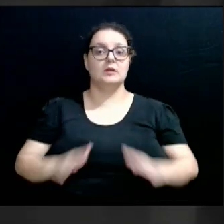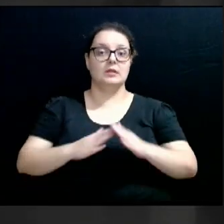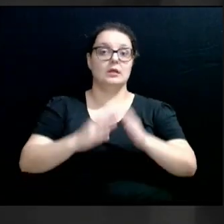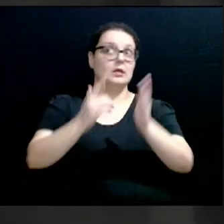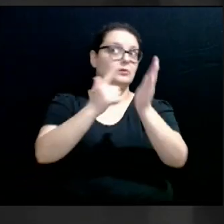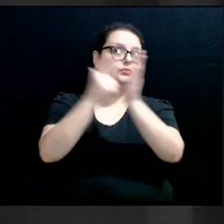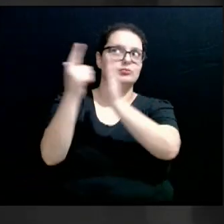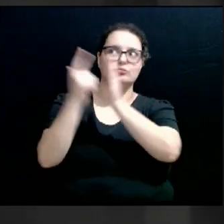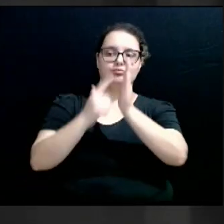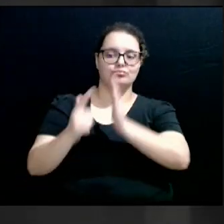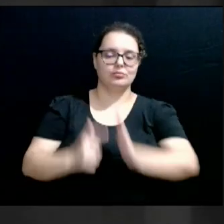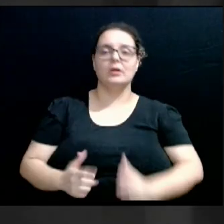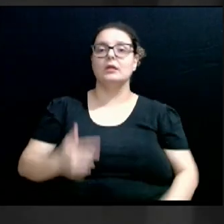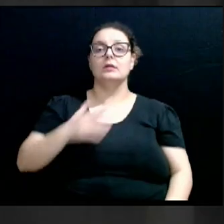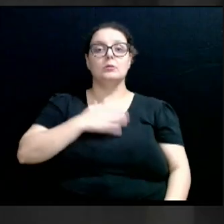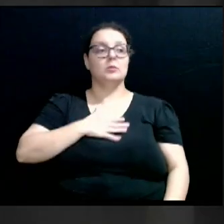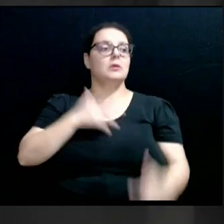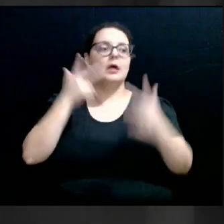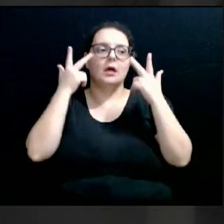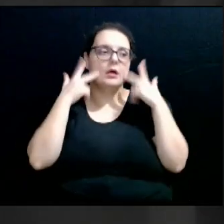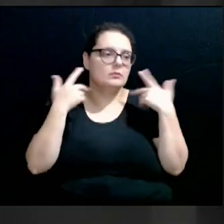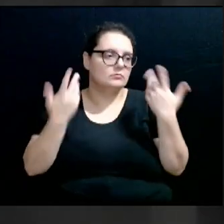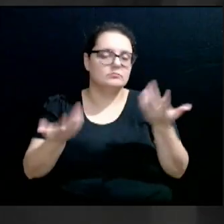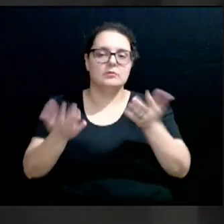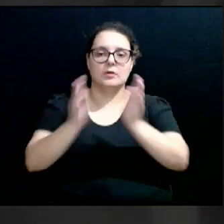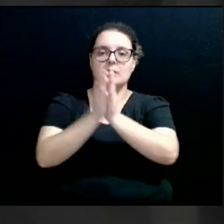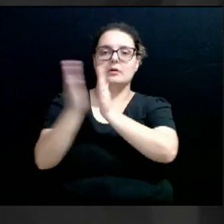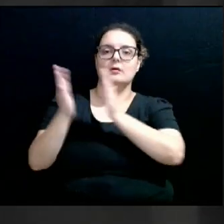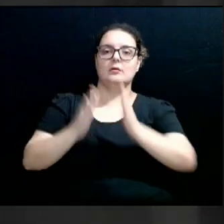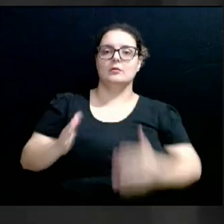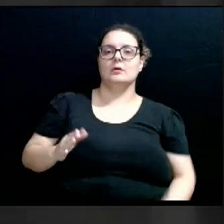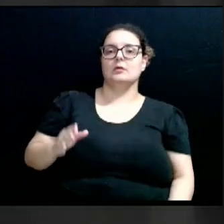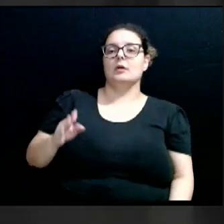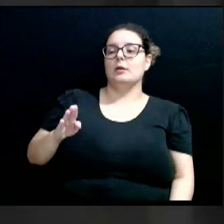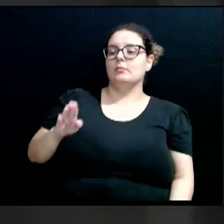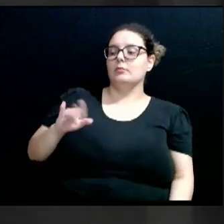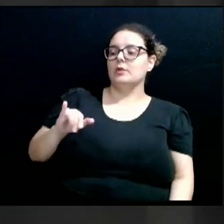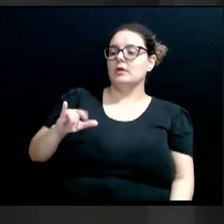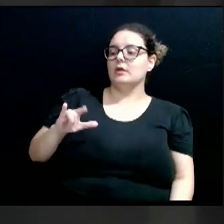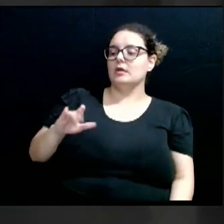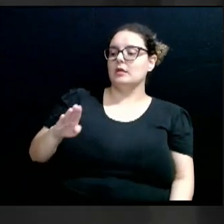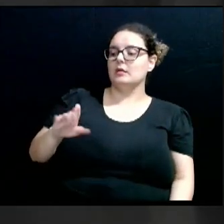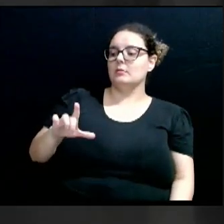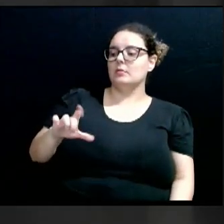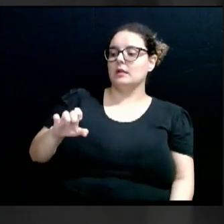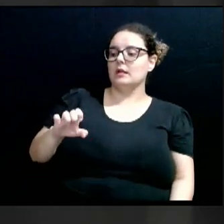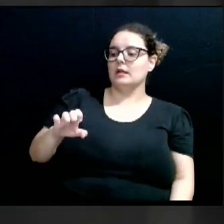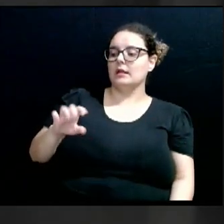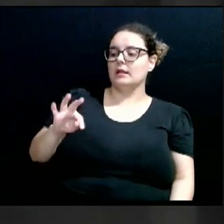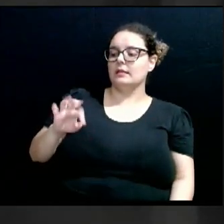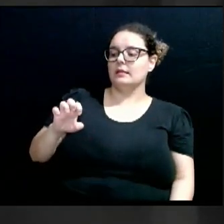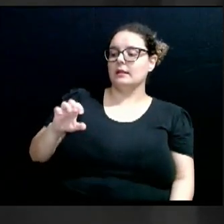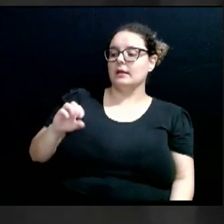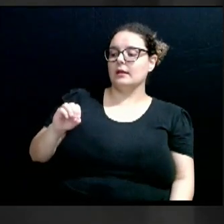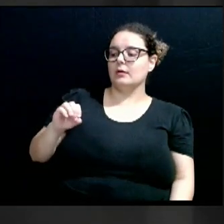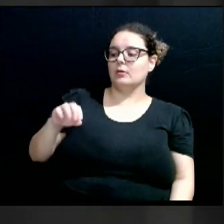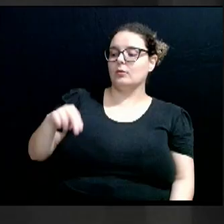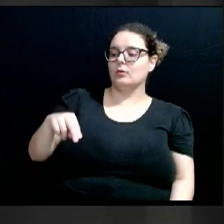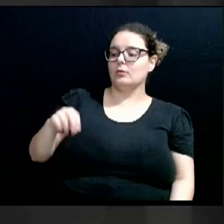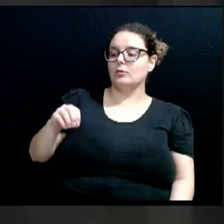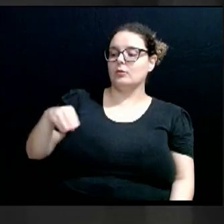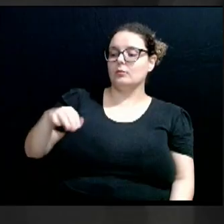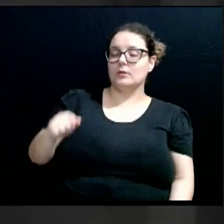mim. Então a biblioteconomia entrou dessa forma, mas eu não percebi, né? Então eu